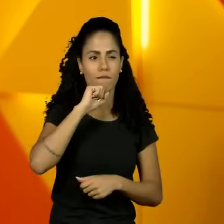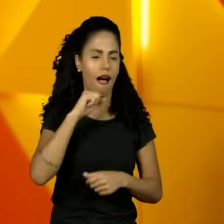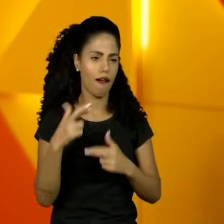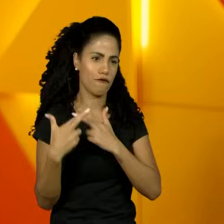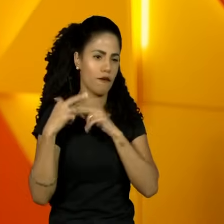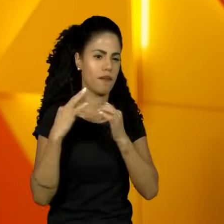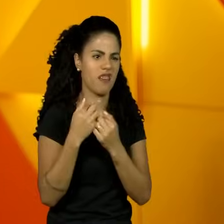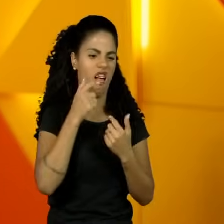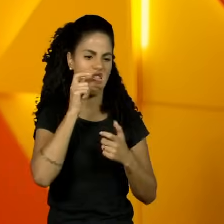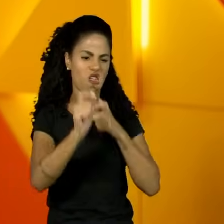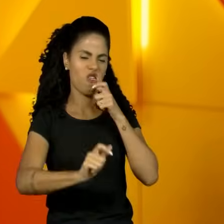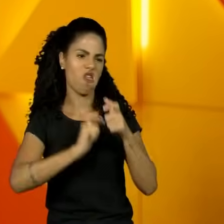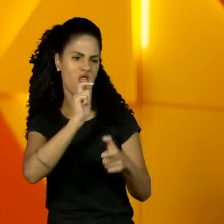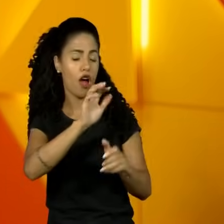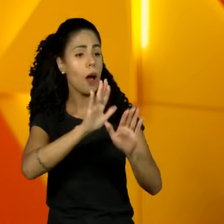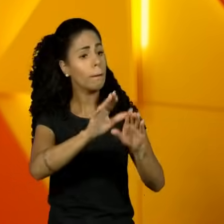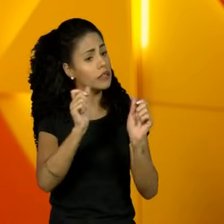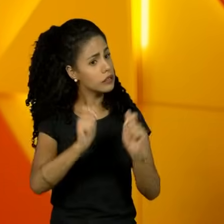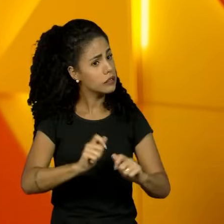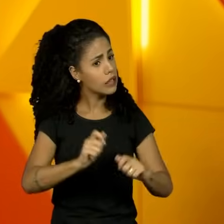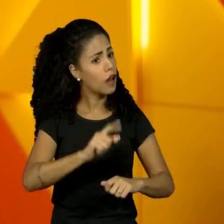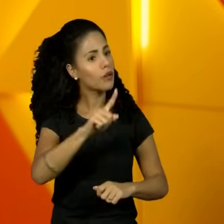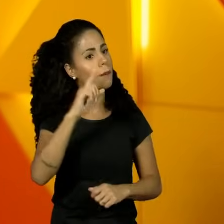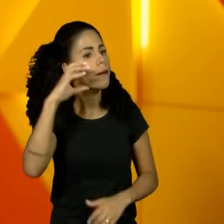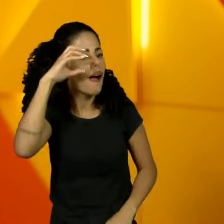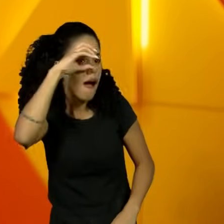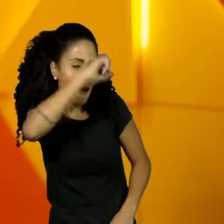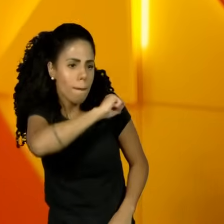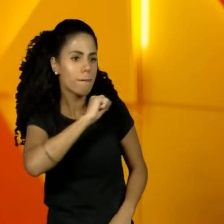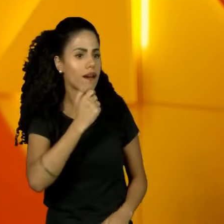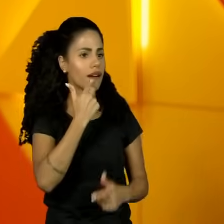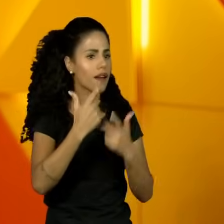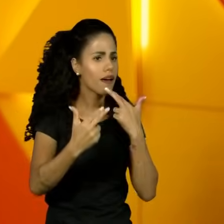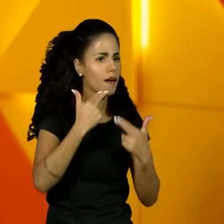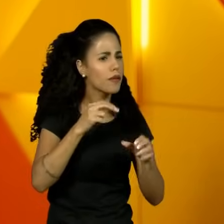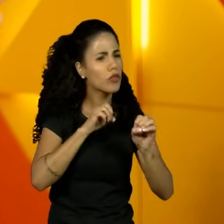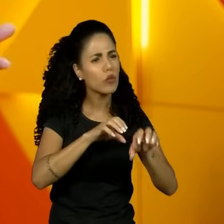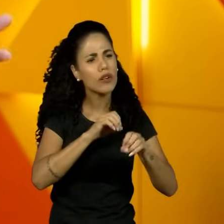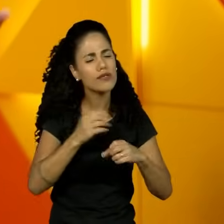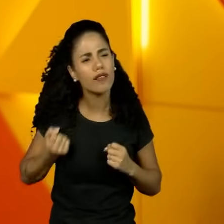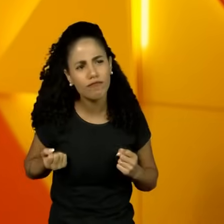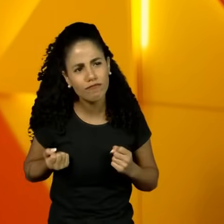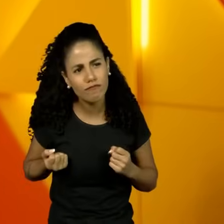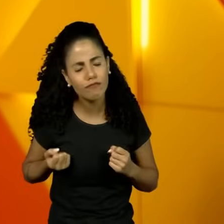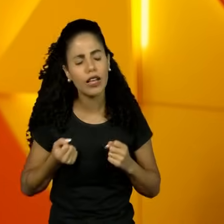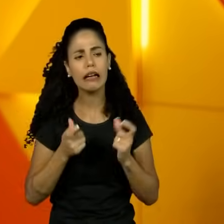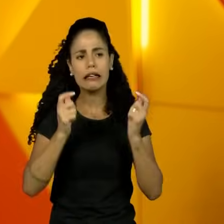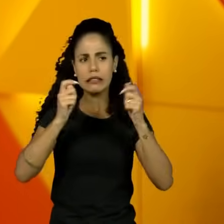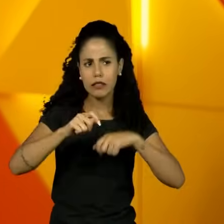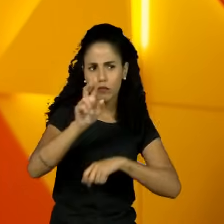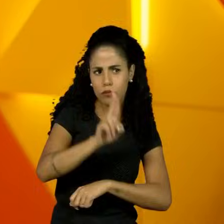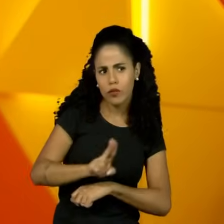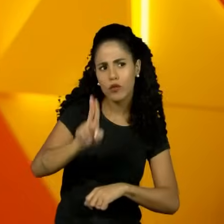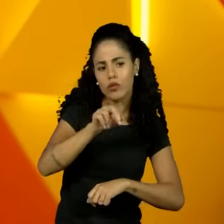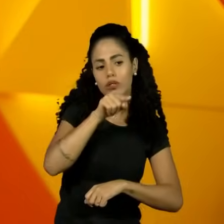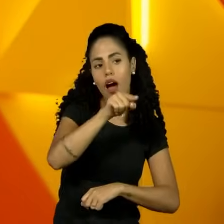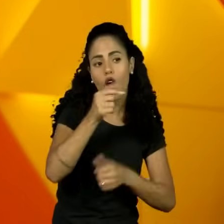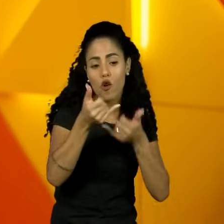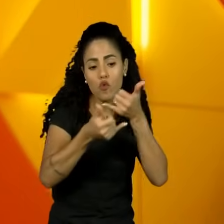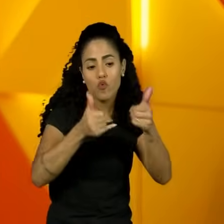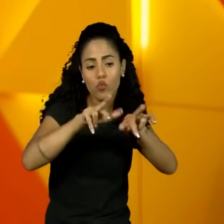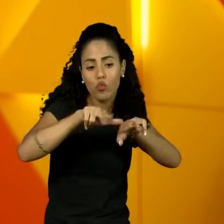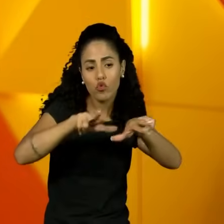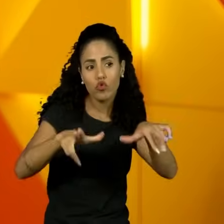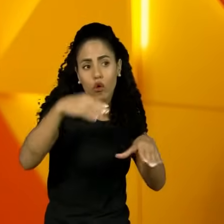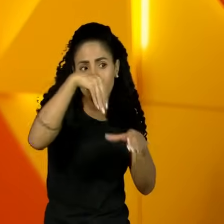videogame. Mas, na verdade, pode ser uma boa plataforma para a educação. A gente pode ou já utiliza os jogos como